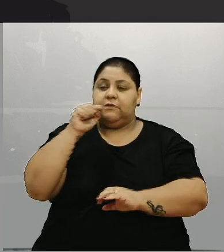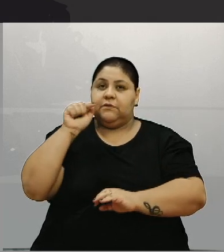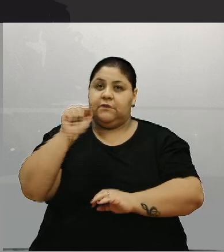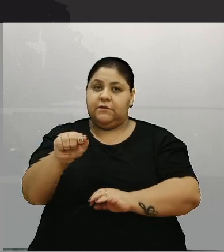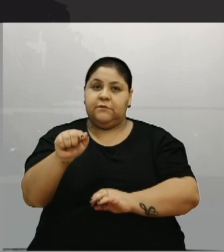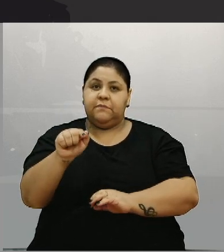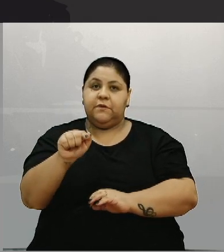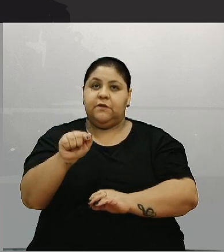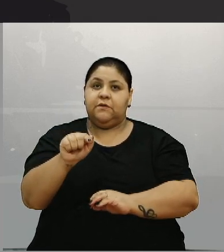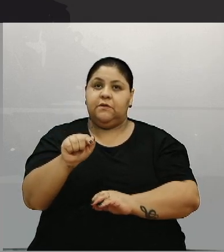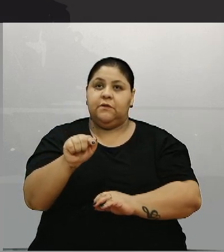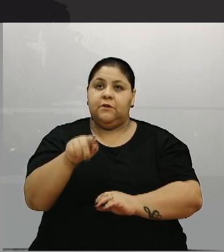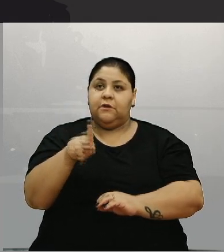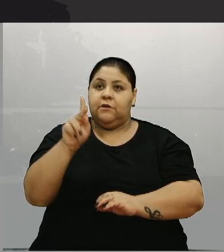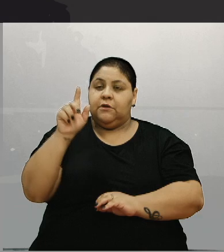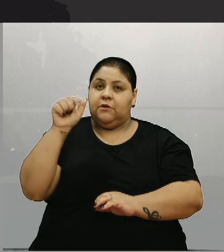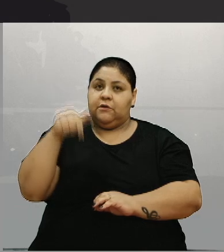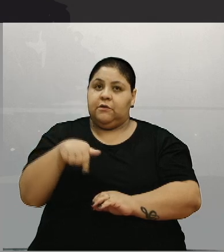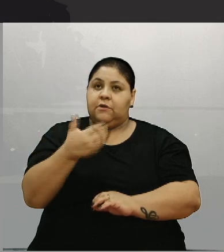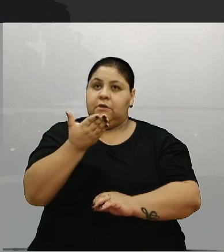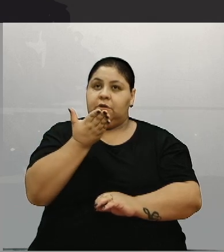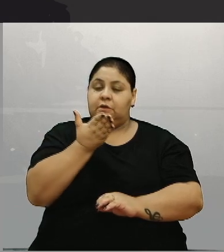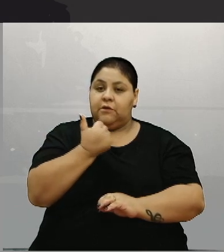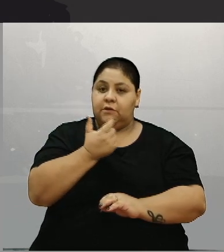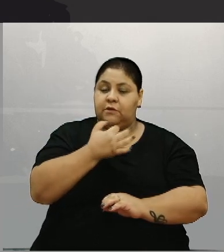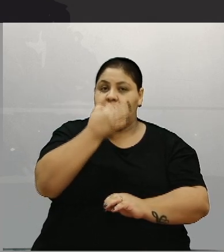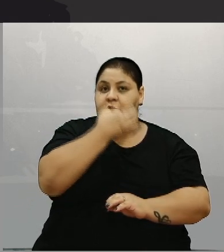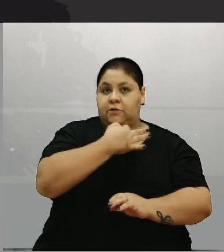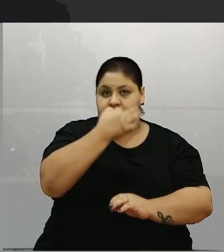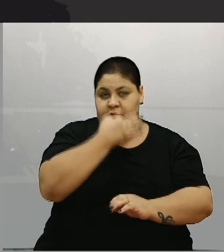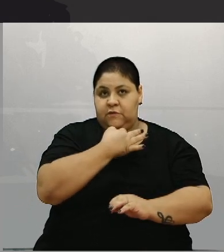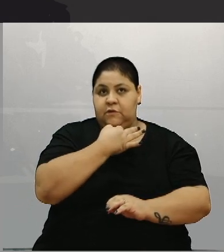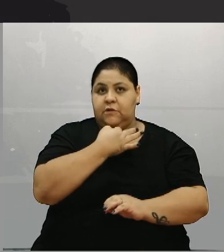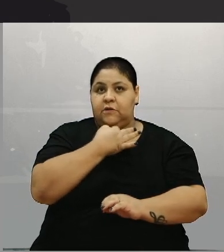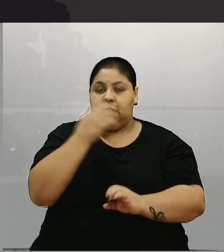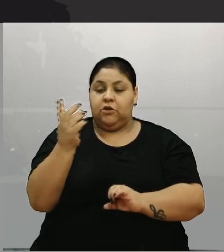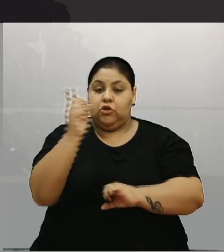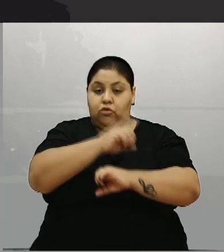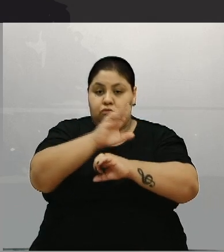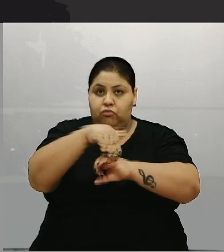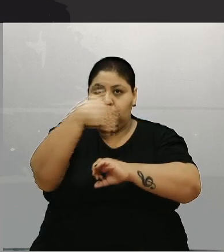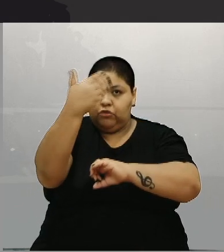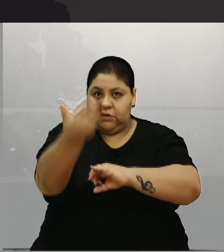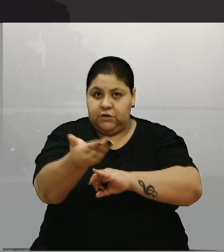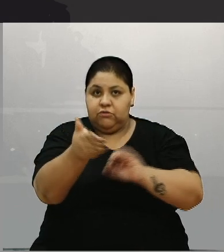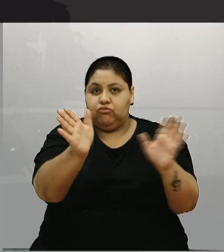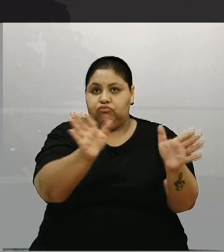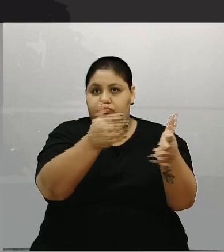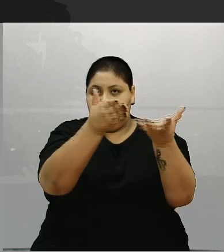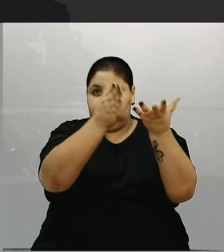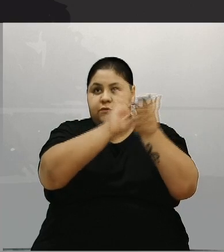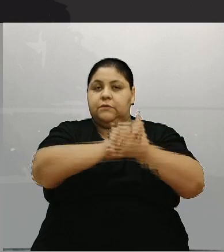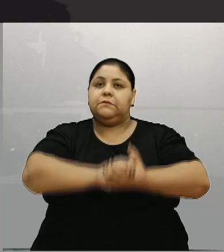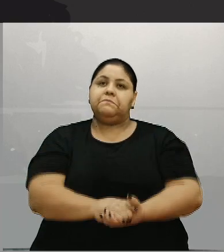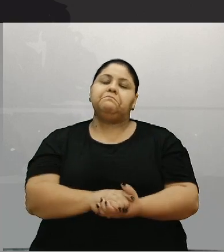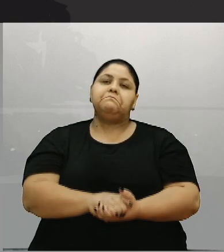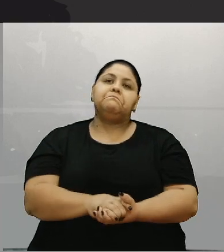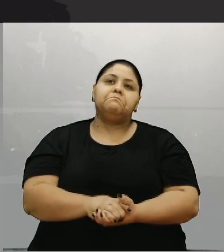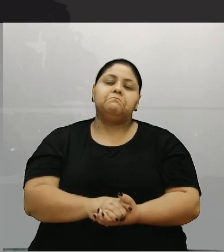alimentos para o Banco de Alimentos de Caxias do Sul, tão logo no dia seguinte do evento.